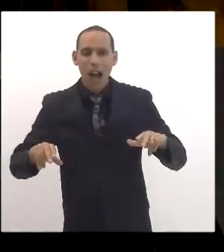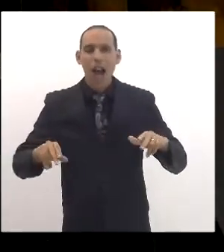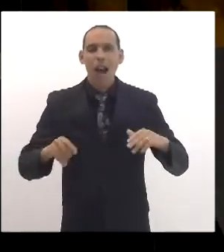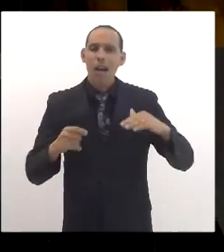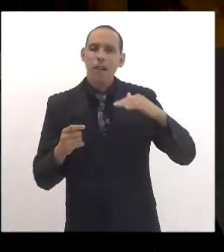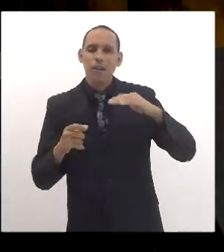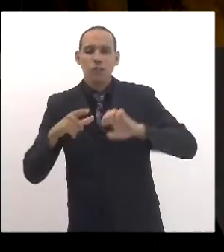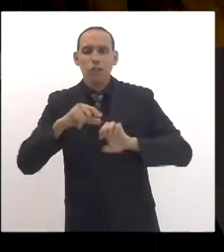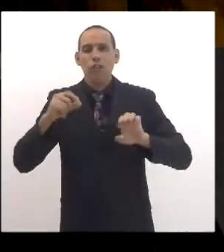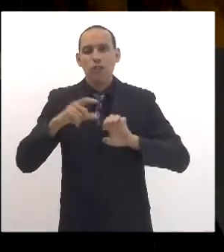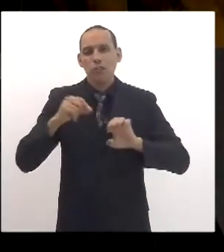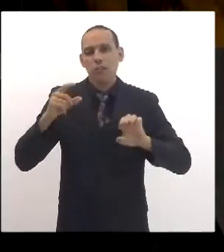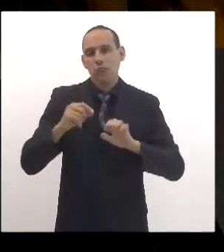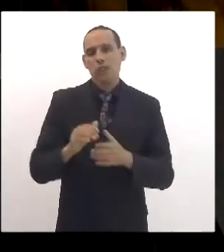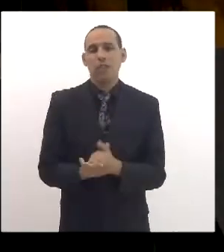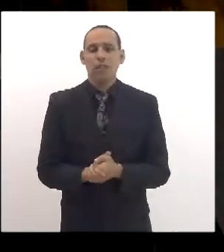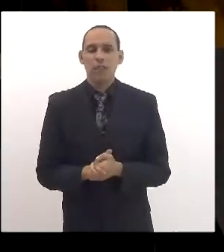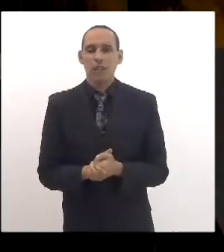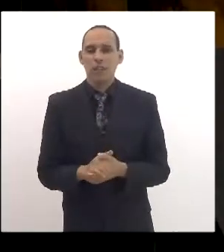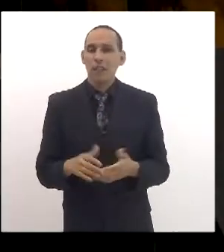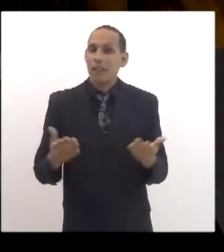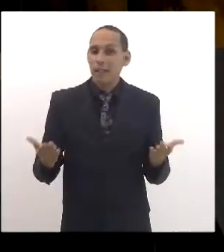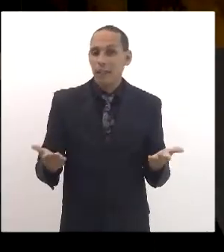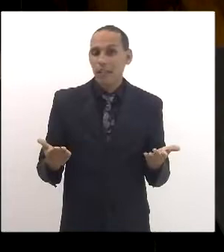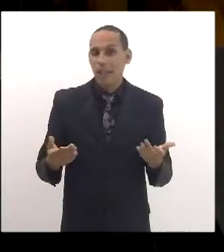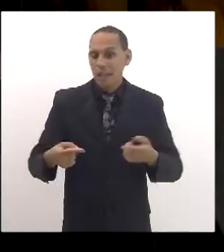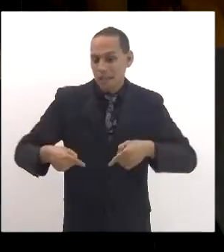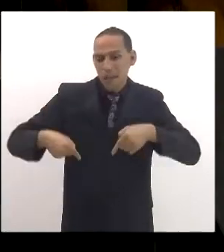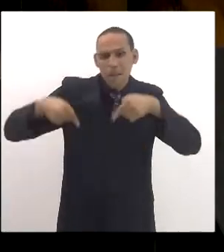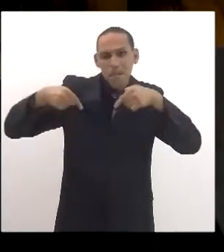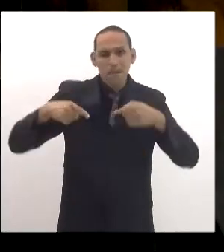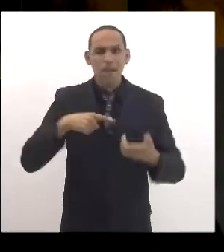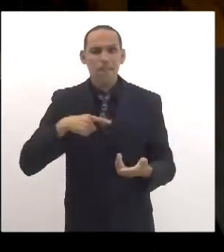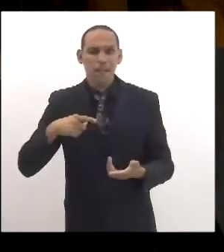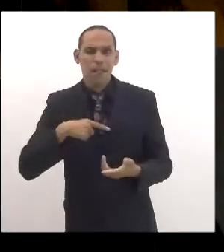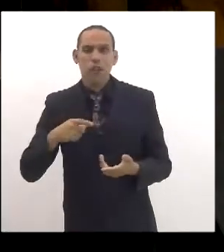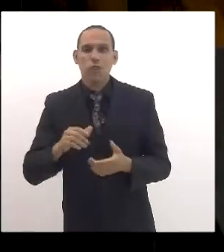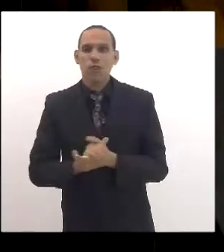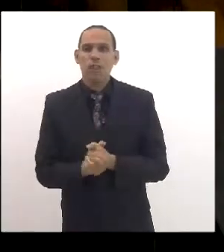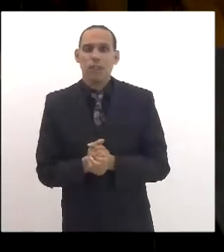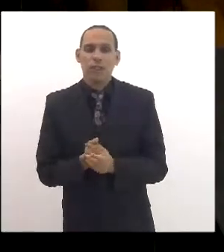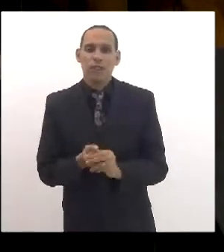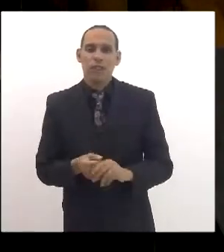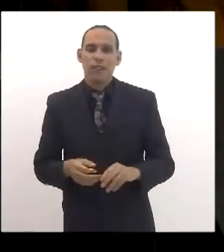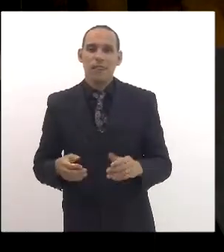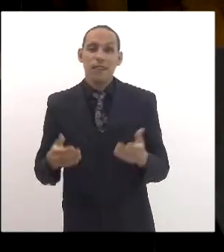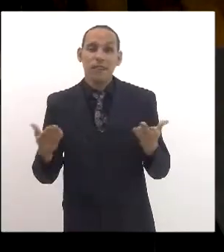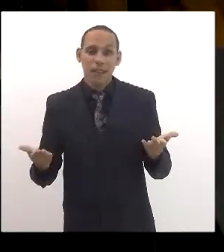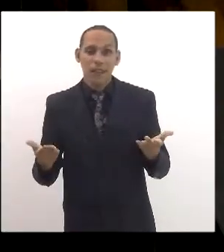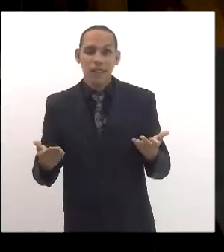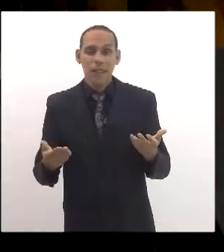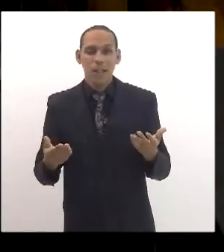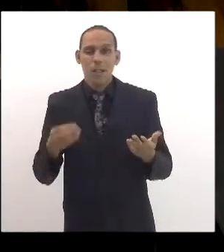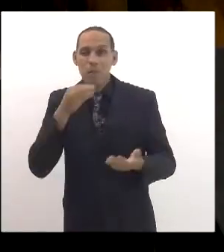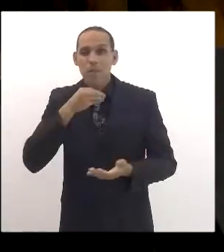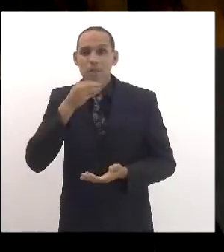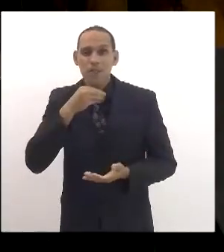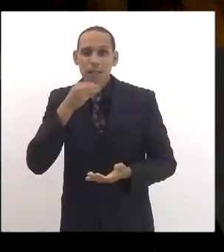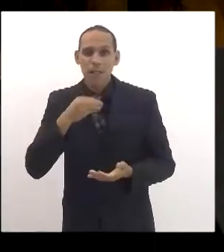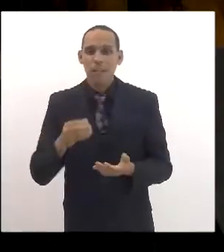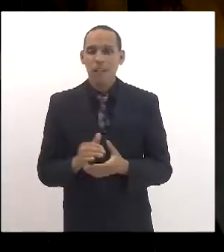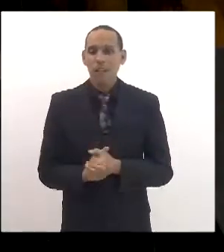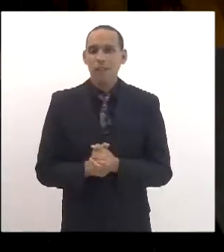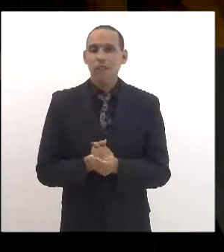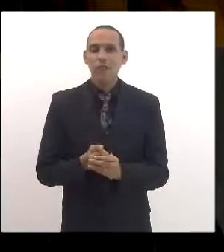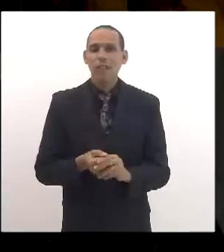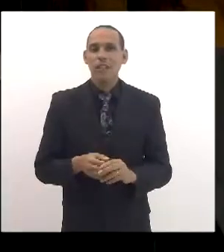tempo, a juventude enfrenta desafios e oportunidades crescentes e a vossa qualidade de vida e futuro sustentável só